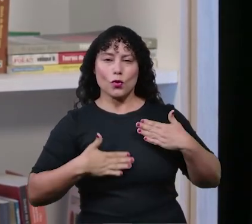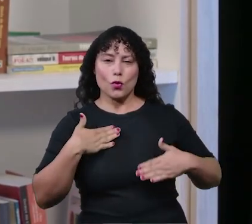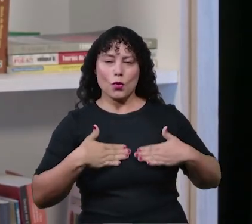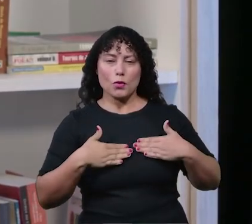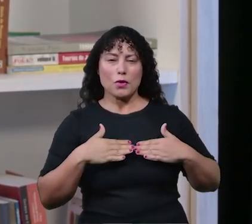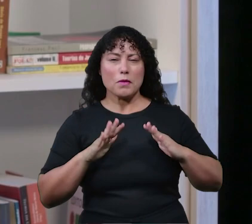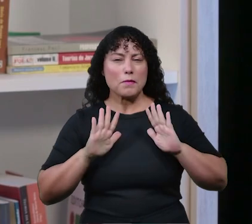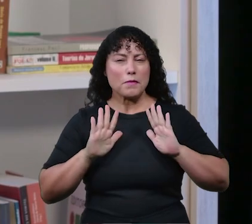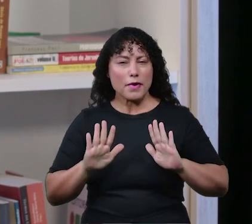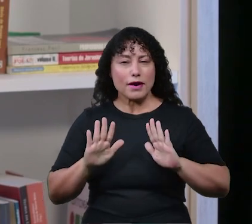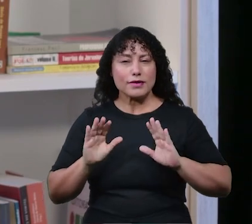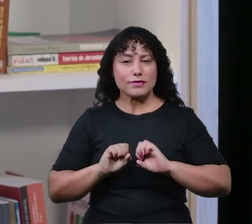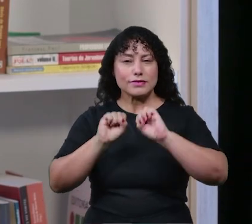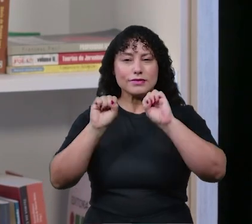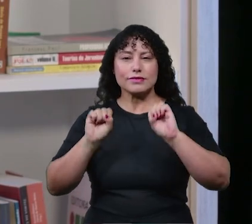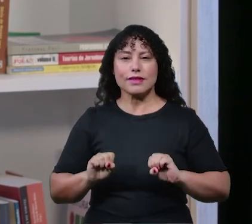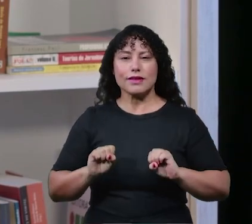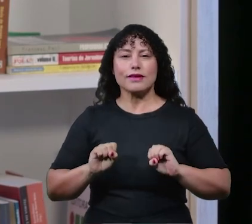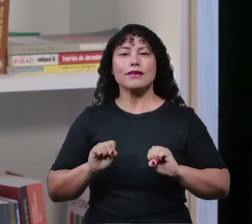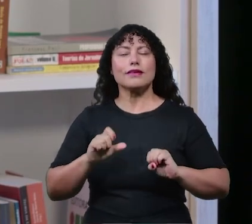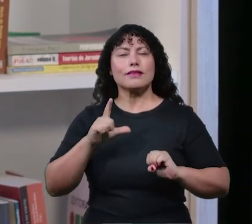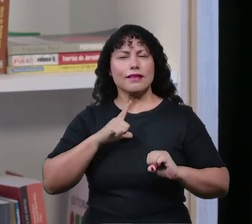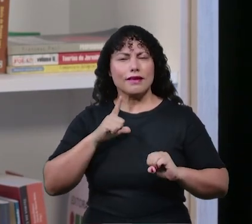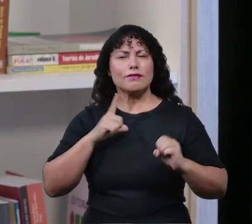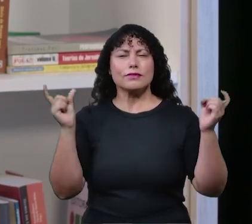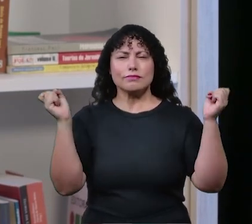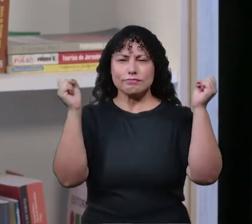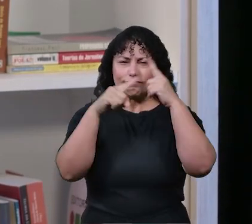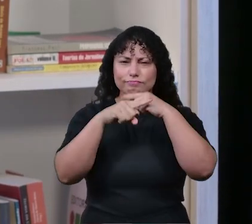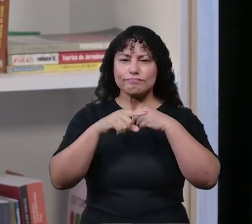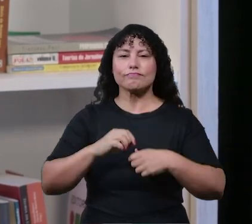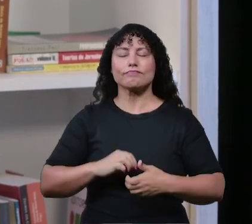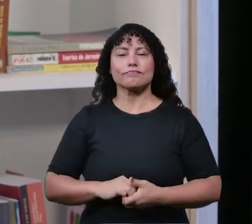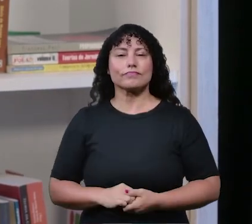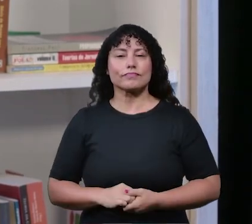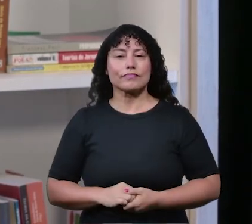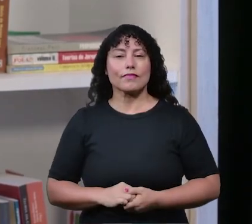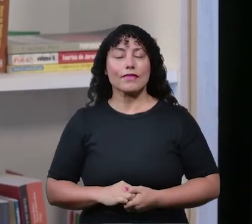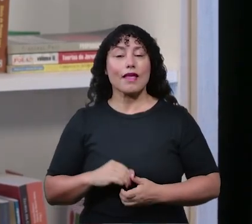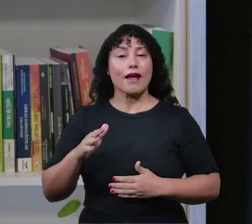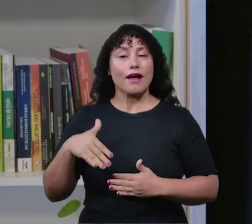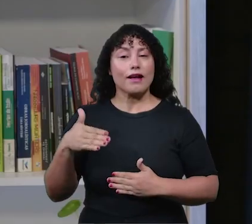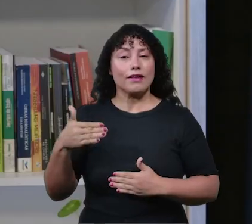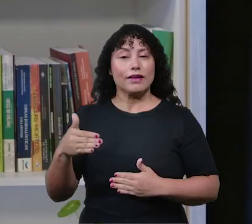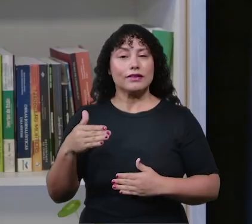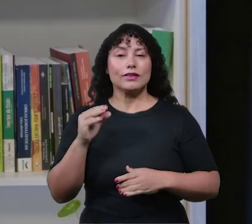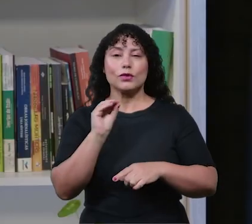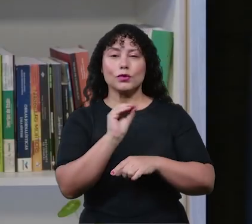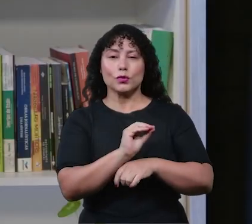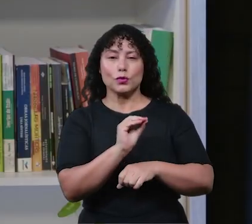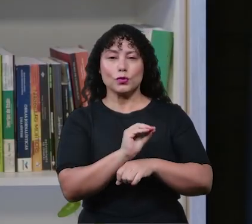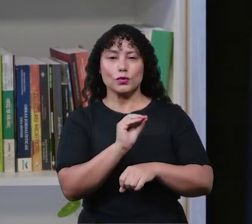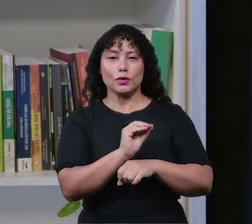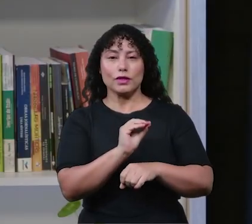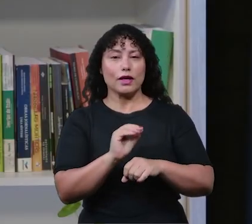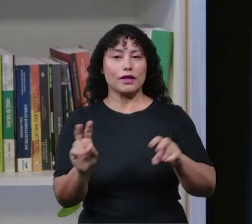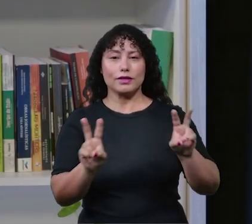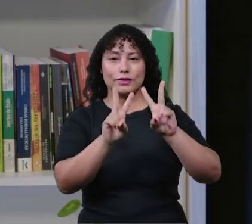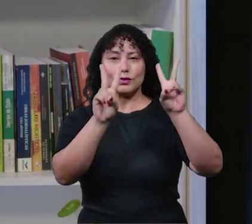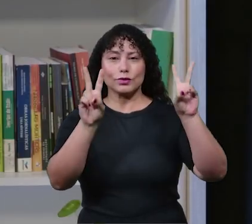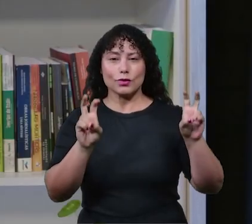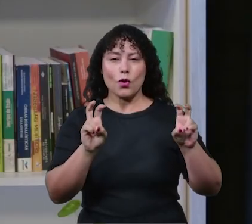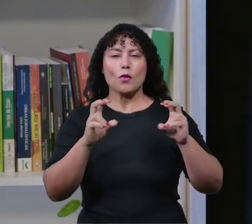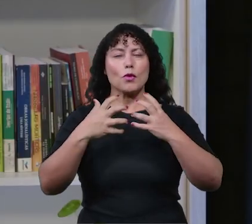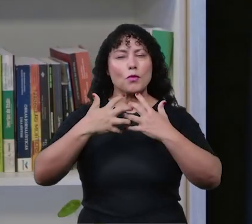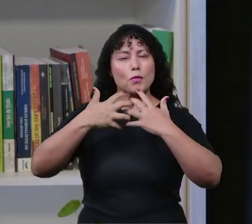corpo. Só que o sistema ele tem uma certa complexidade. Além dele cuidar da